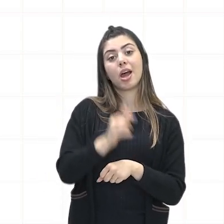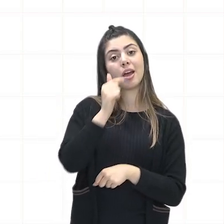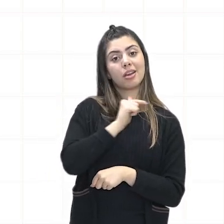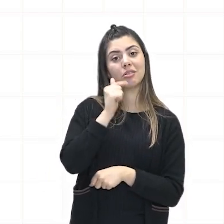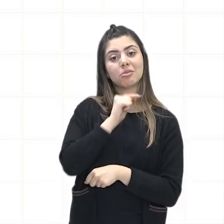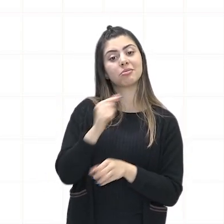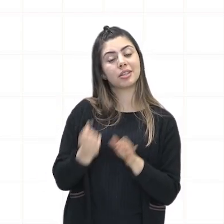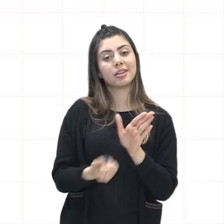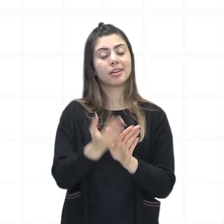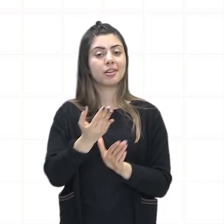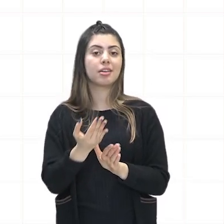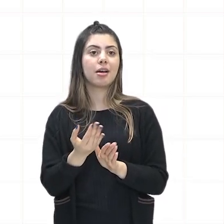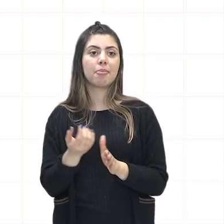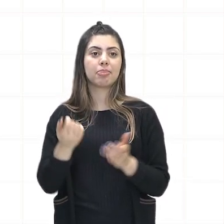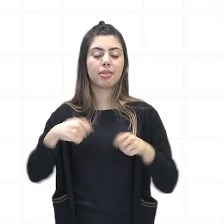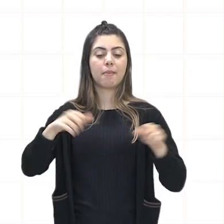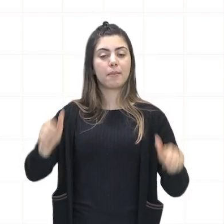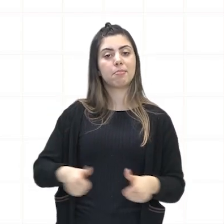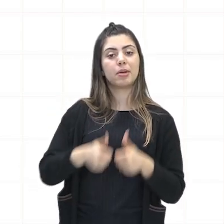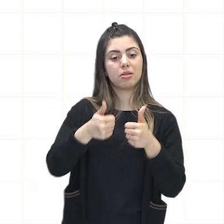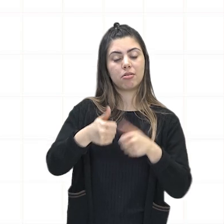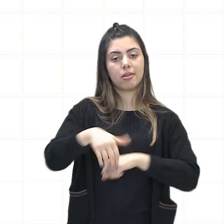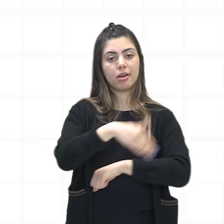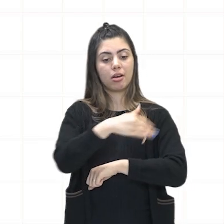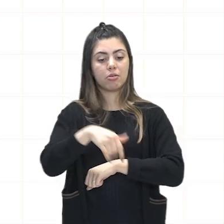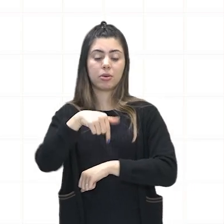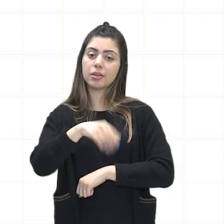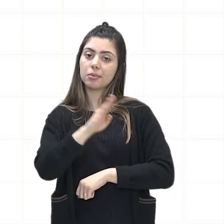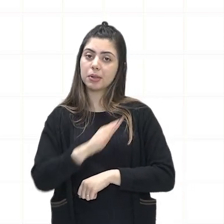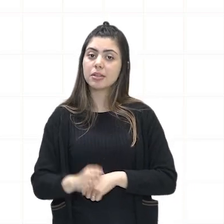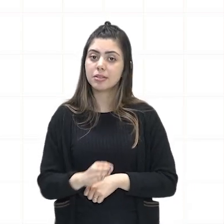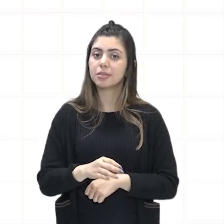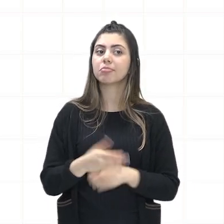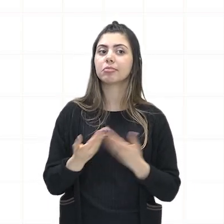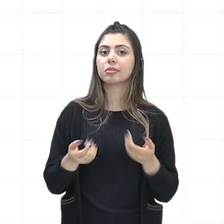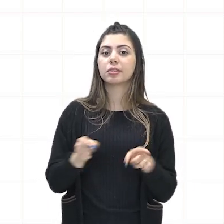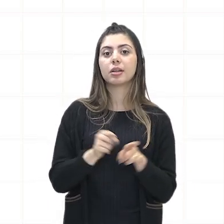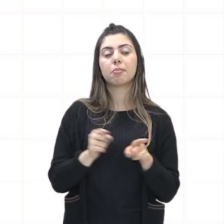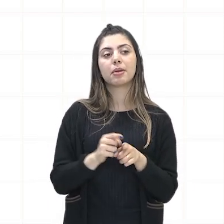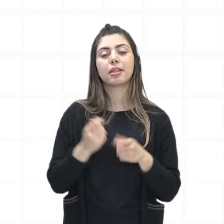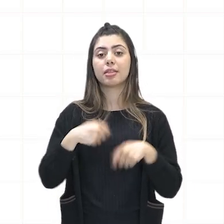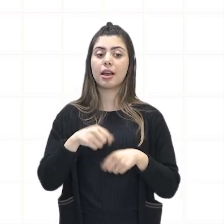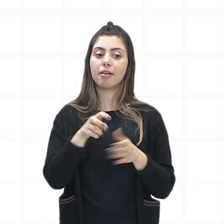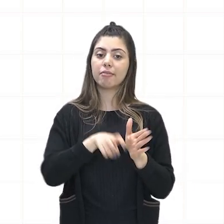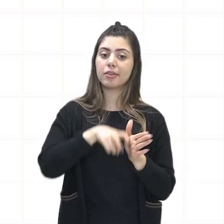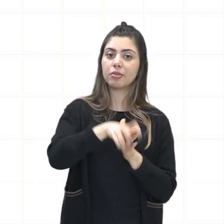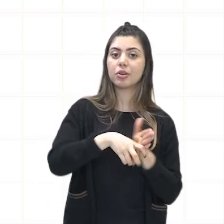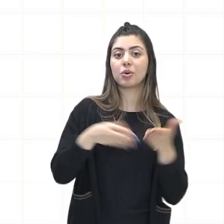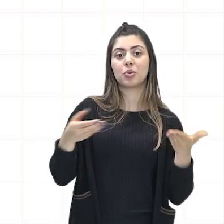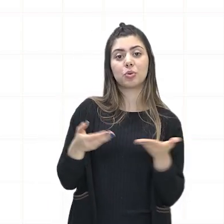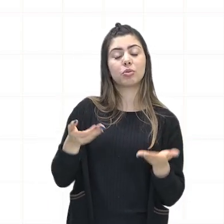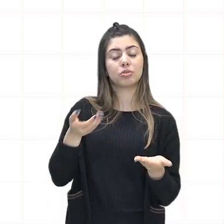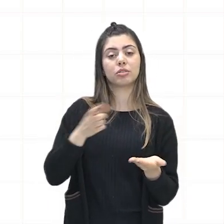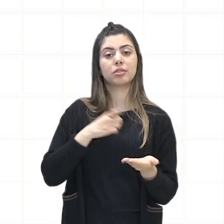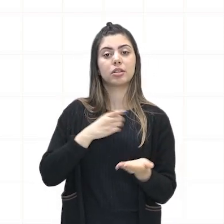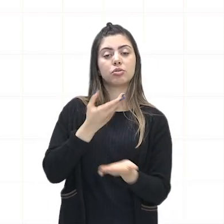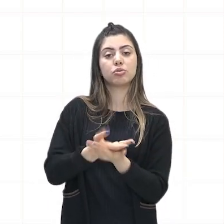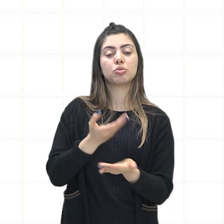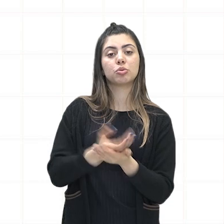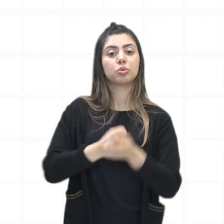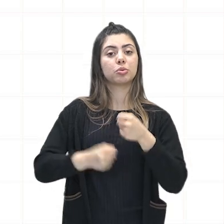de investimento para poder chegar aí essa melhoria nas estradas do